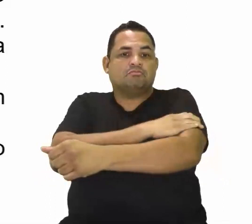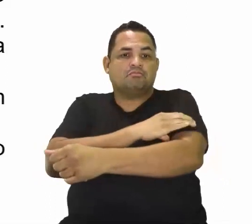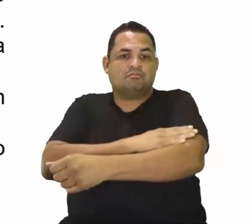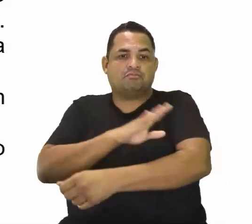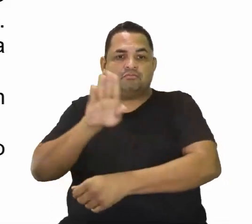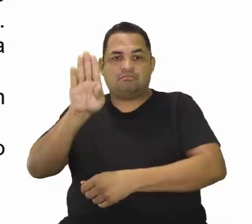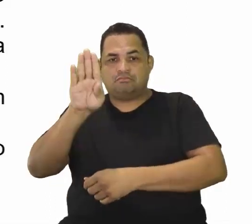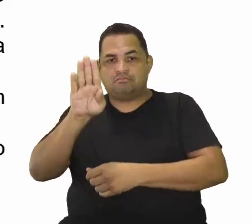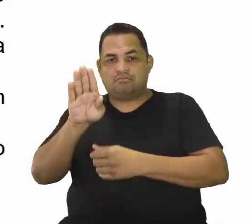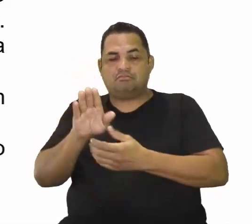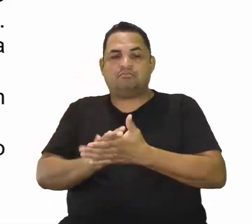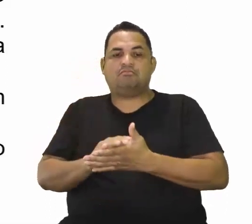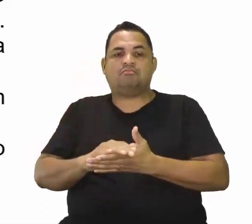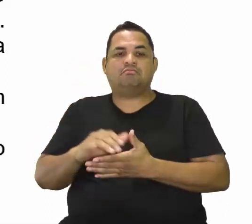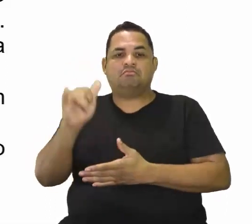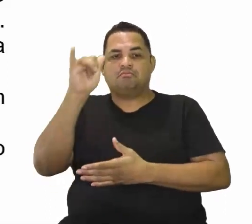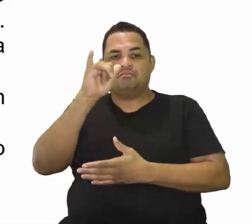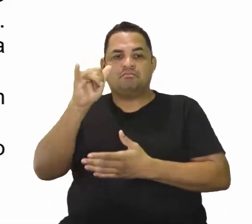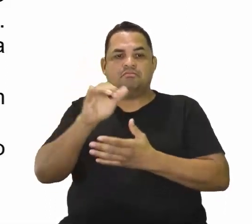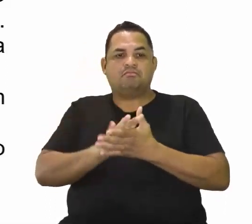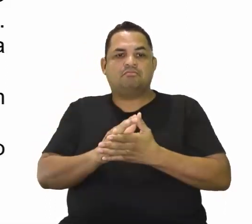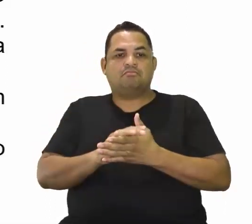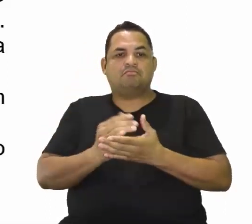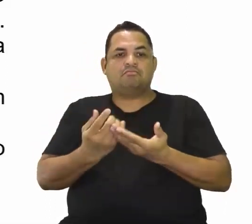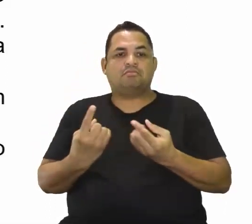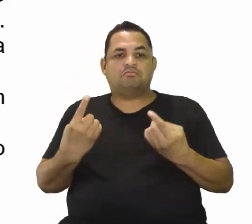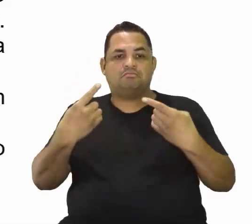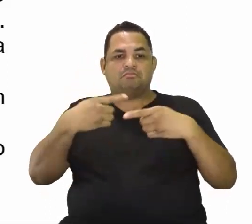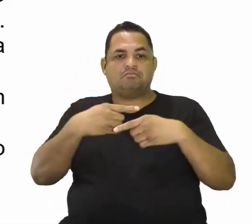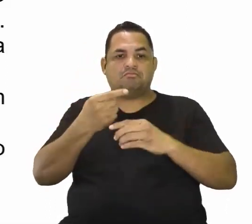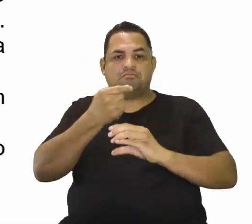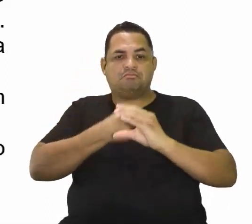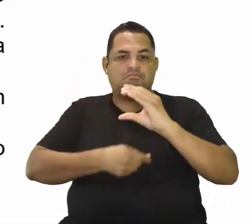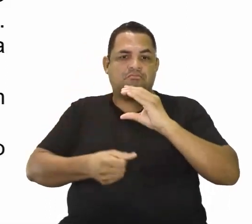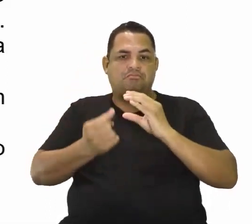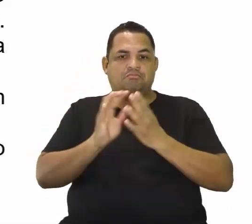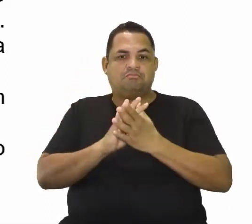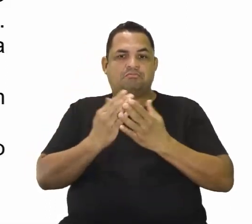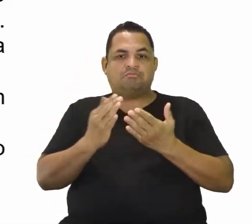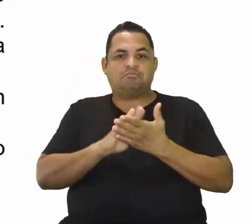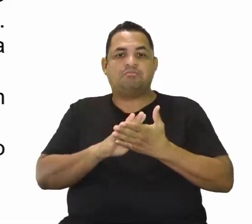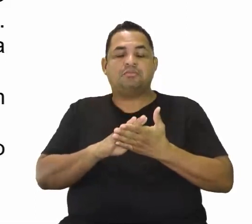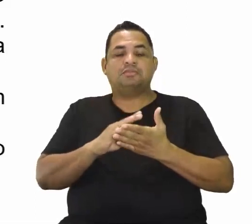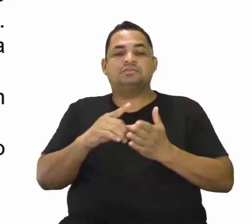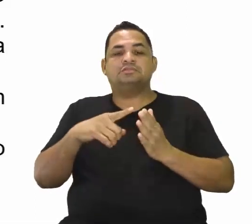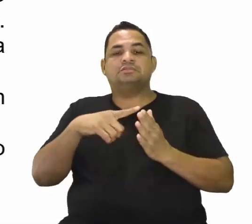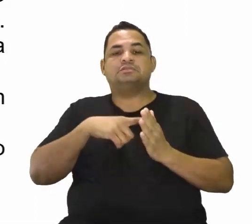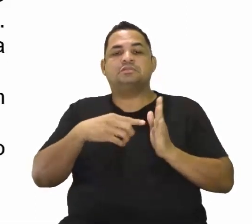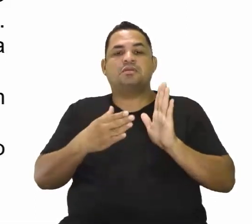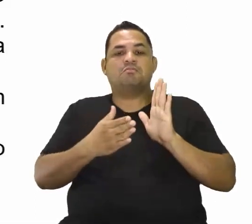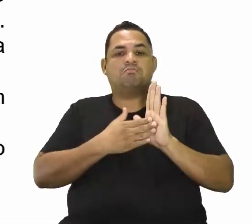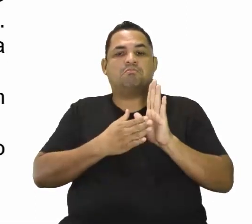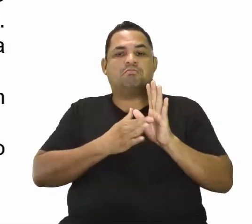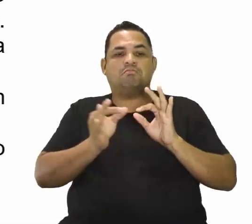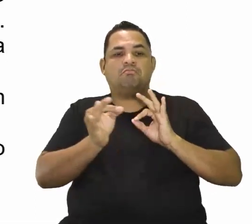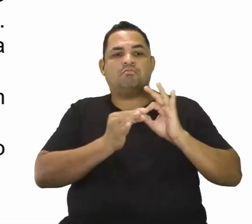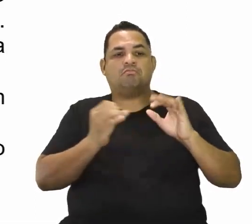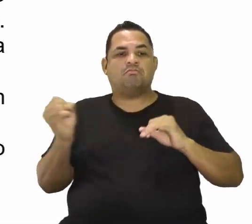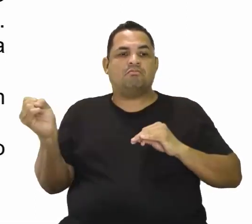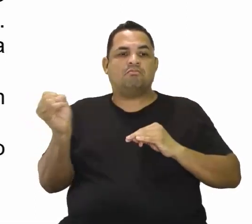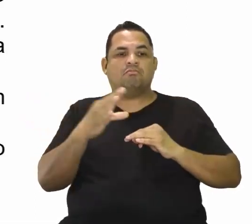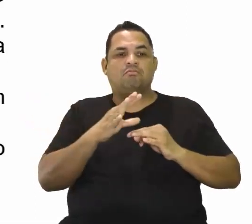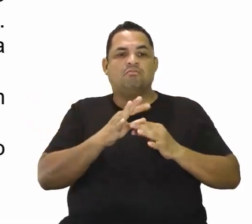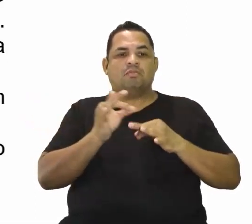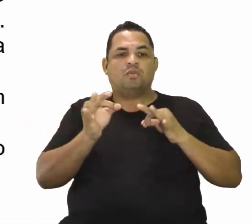fascismo italiano era anticapitalista e se propunha instalar uma